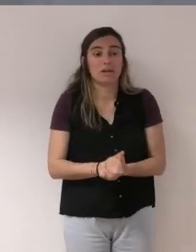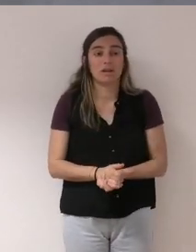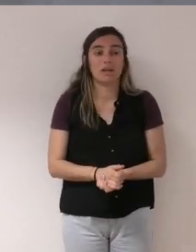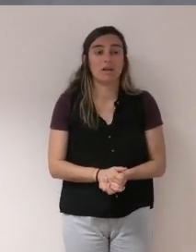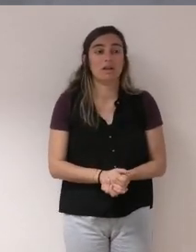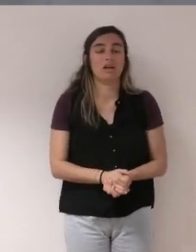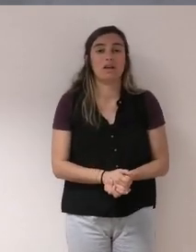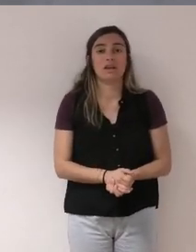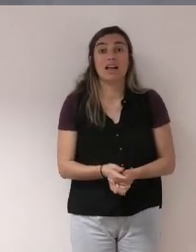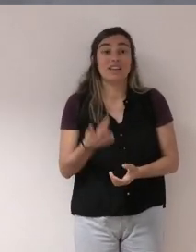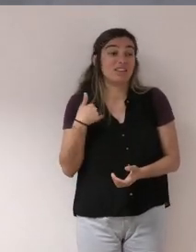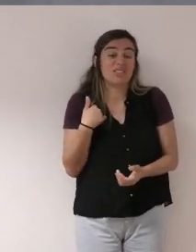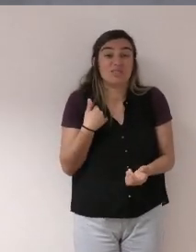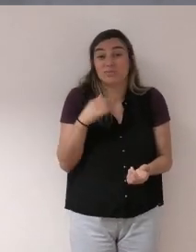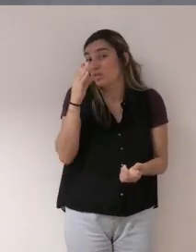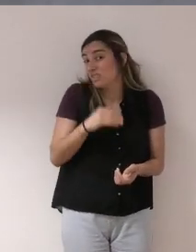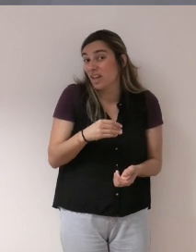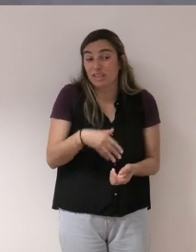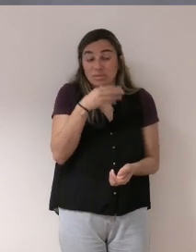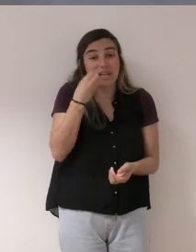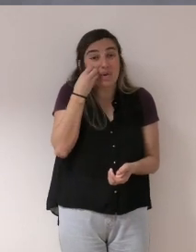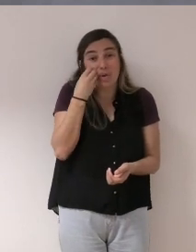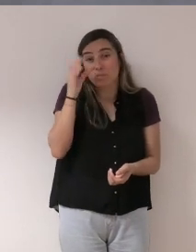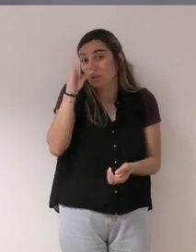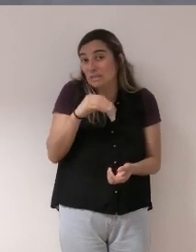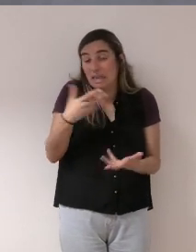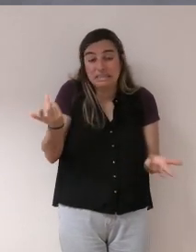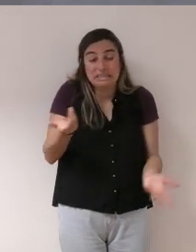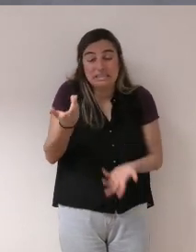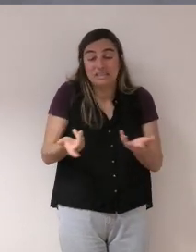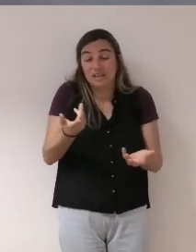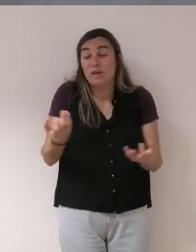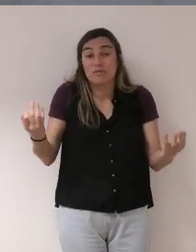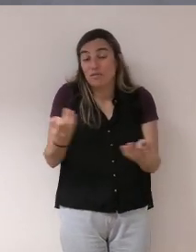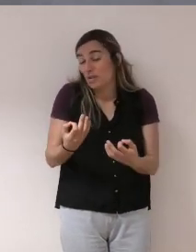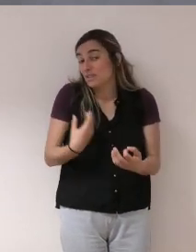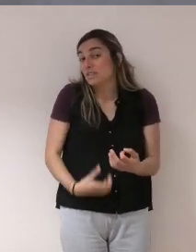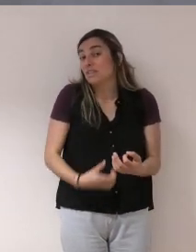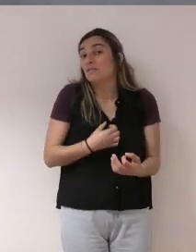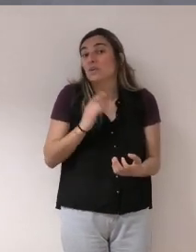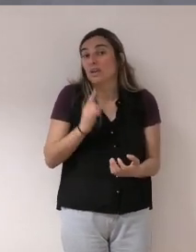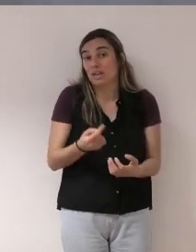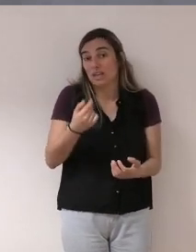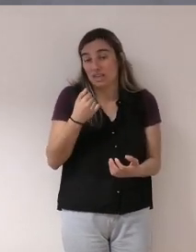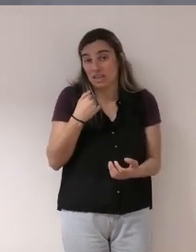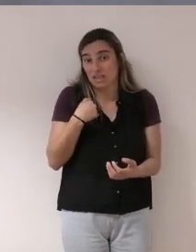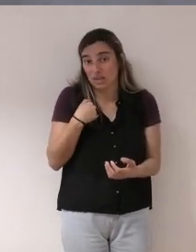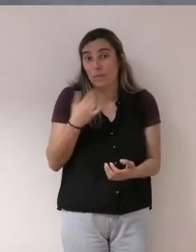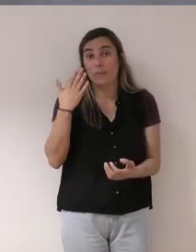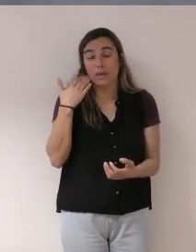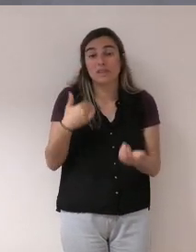Eu sou muito ingênuo, não é? Não, eu, objetivamente. O que significa que, de facto, eu em cada momento tento